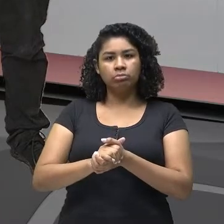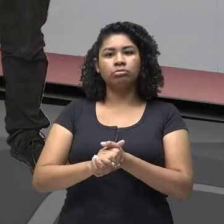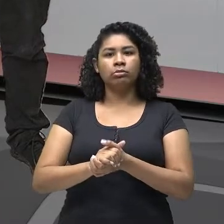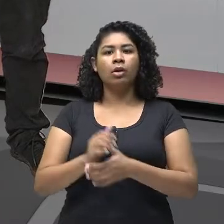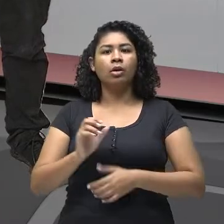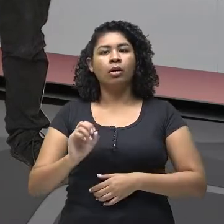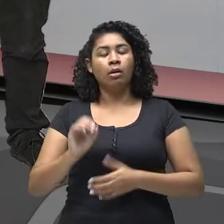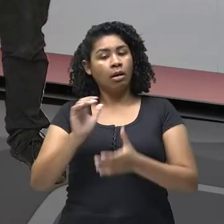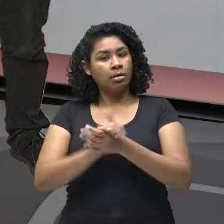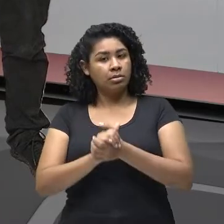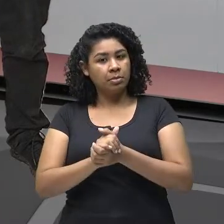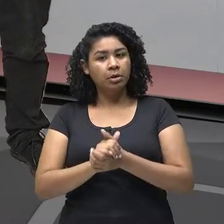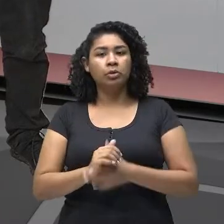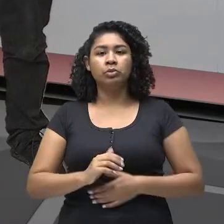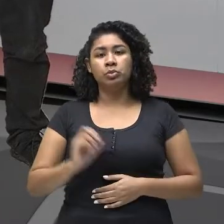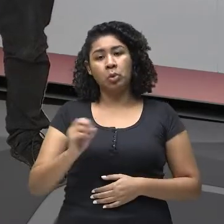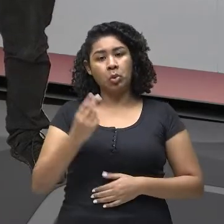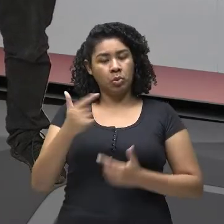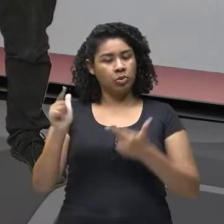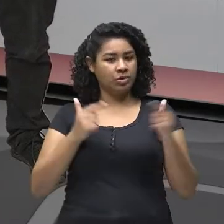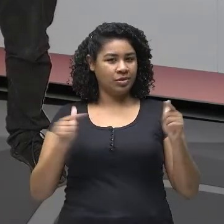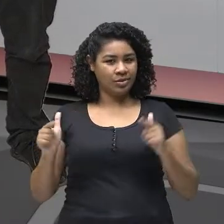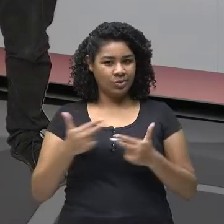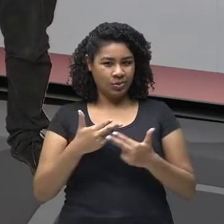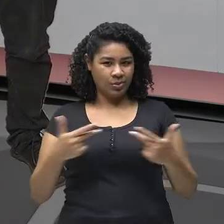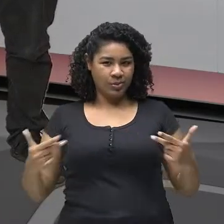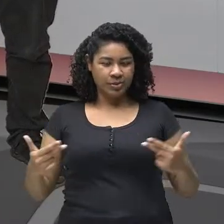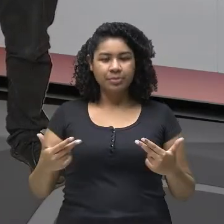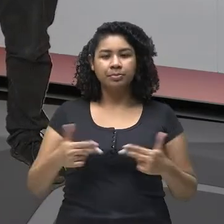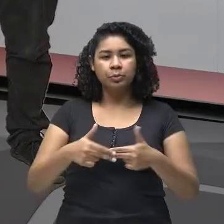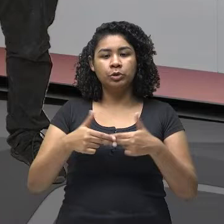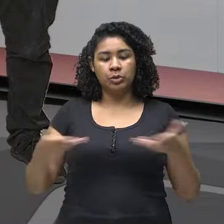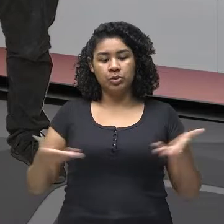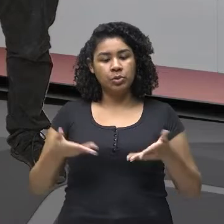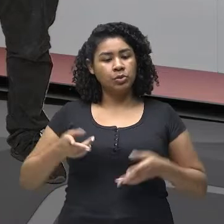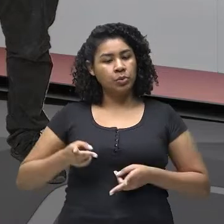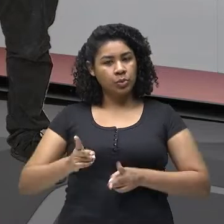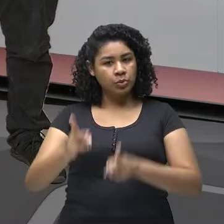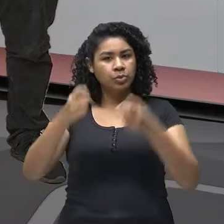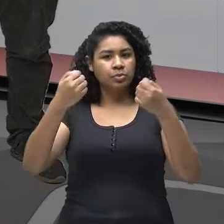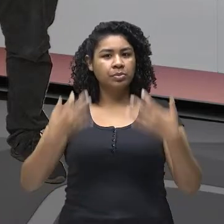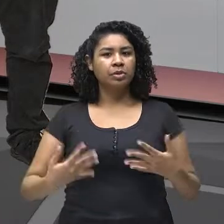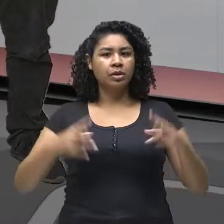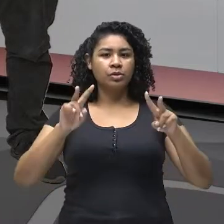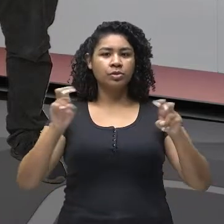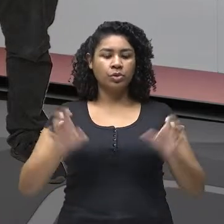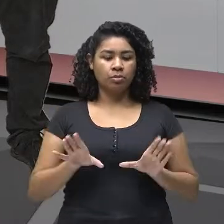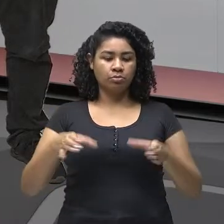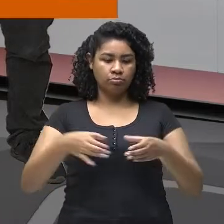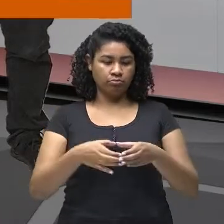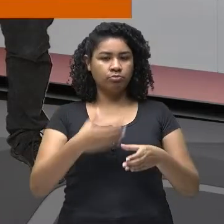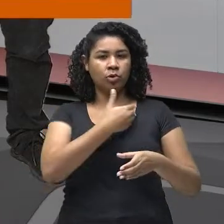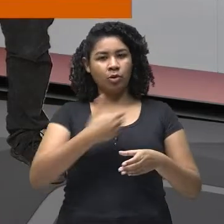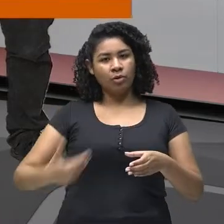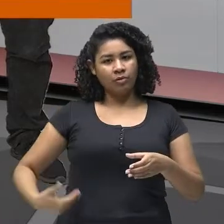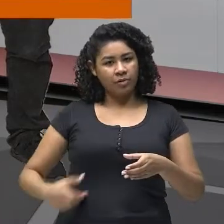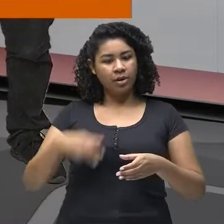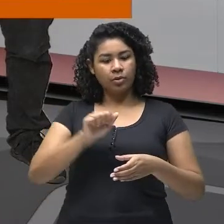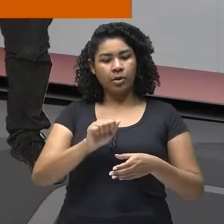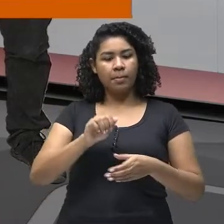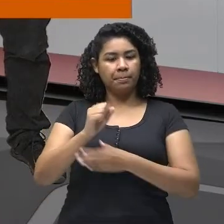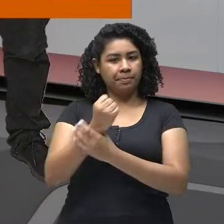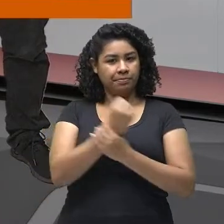vamos dar continuidade hoje no nosso conteúdo de história falando sobre essas monarquias absolutistas. Então vamos dar início